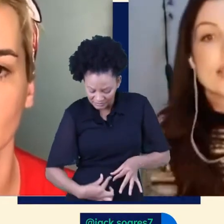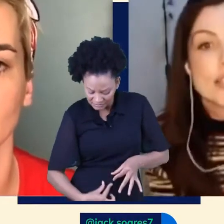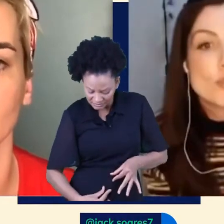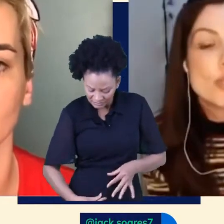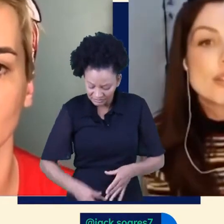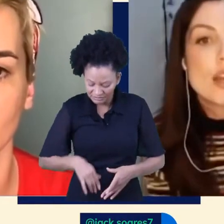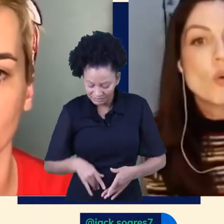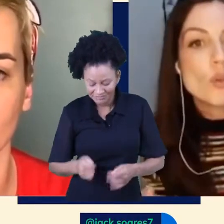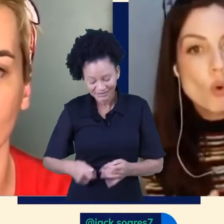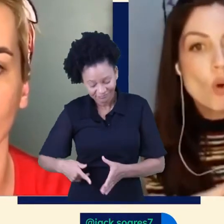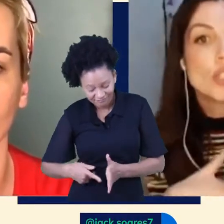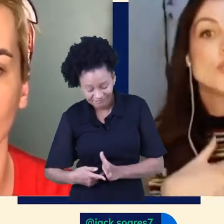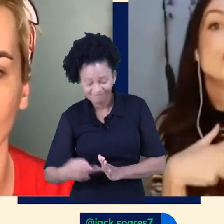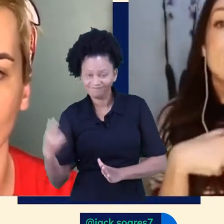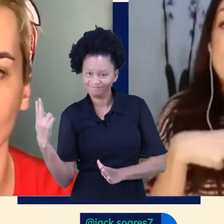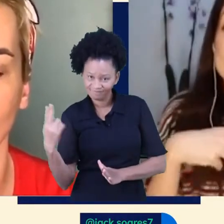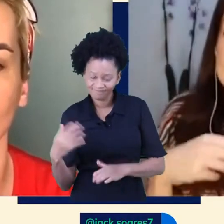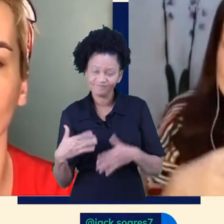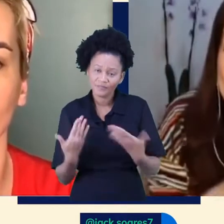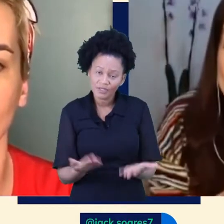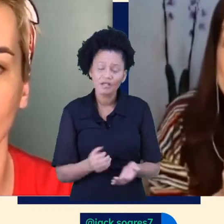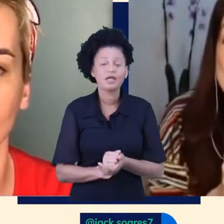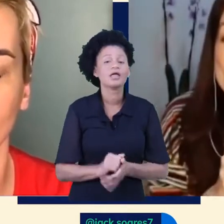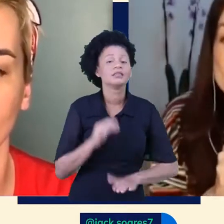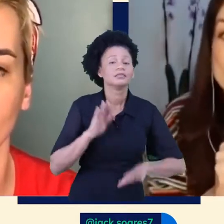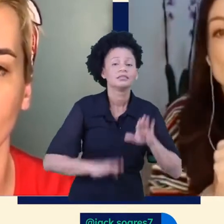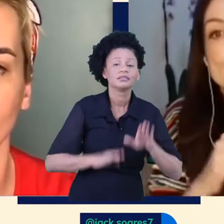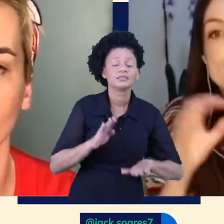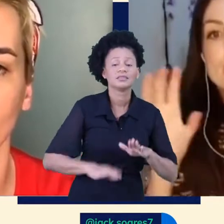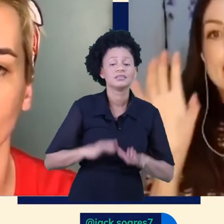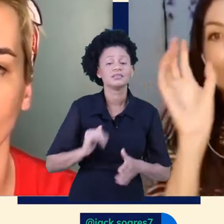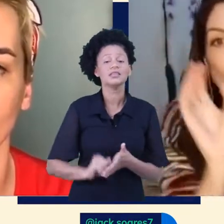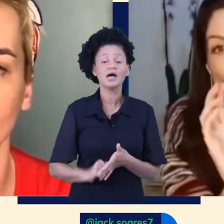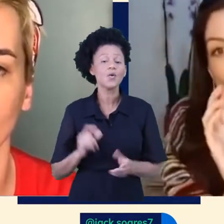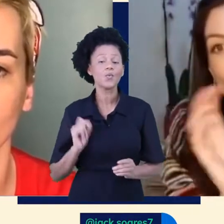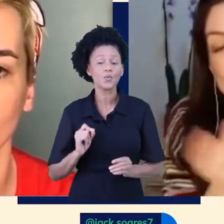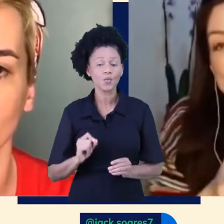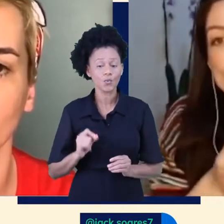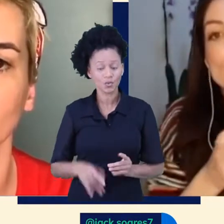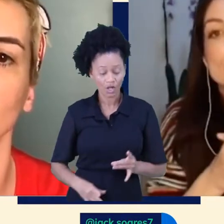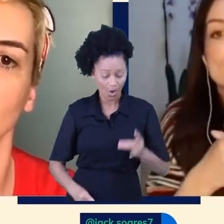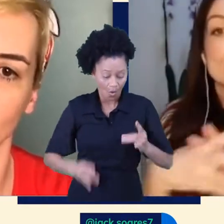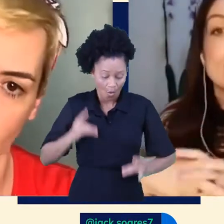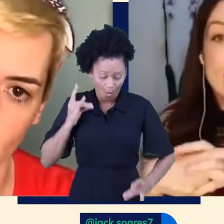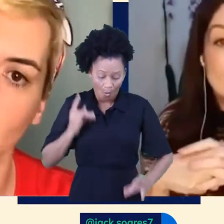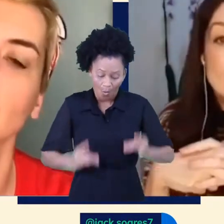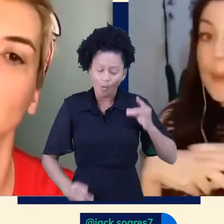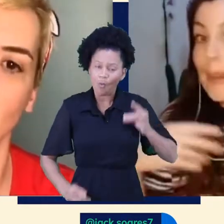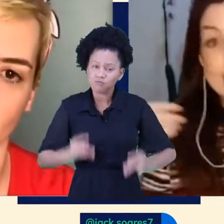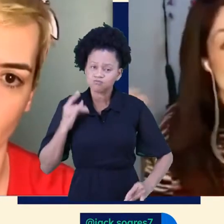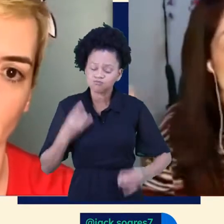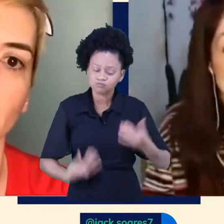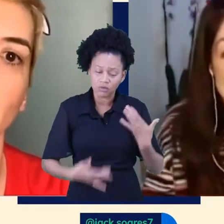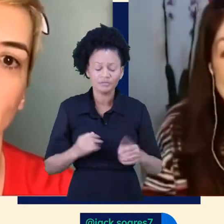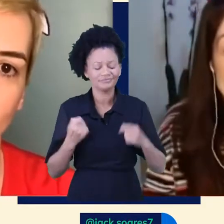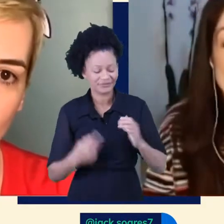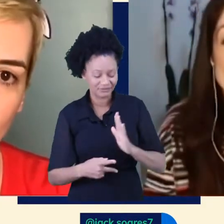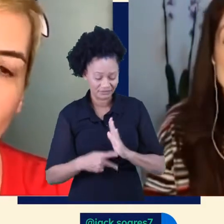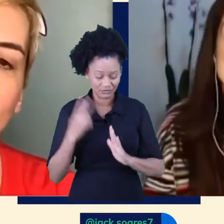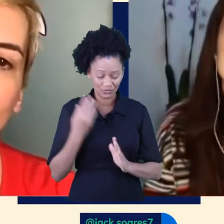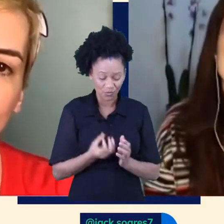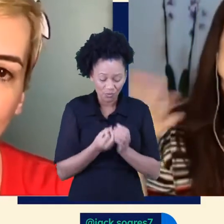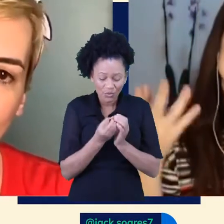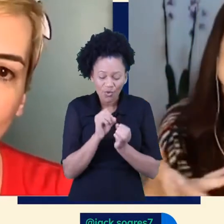vezes tem que administrar o hormônio, às vezes tem que fazer uma cirurgia para recolocar os testículos no lugar, mas não são todas